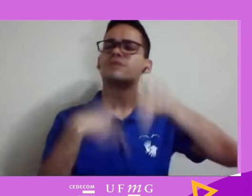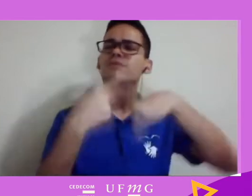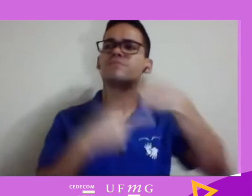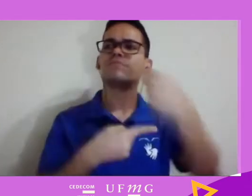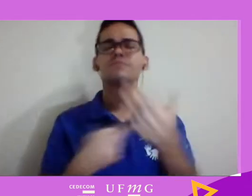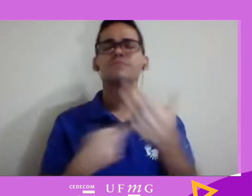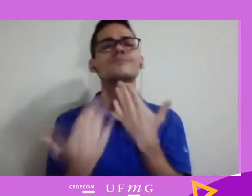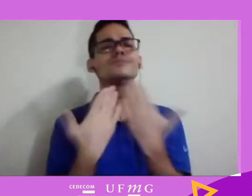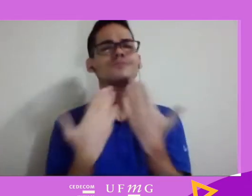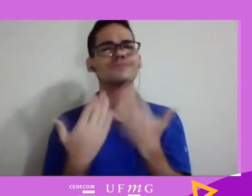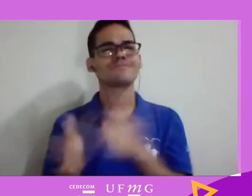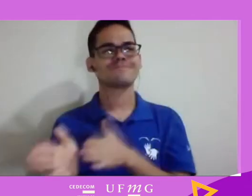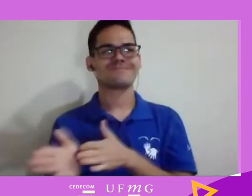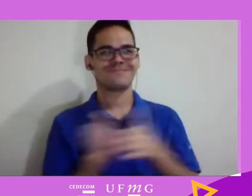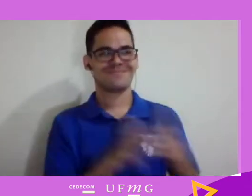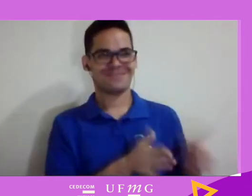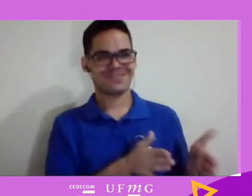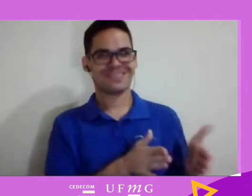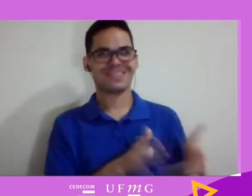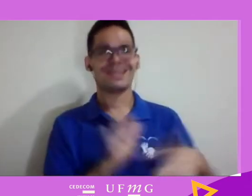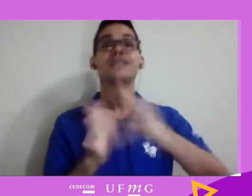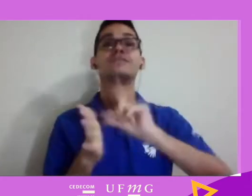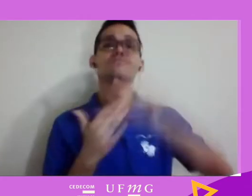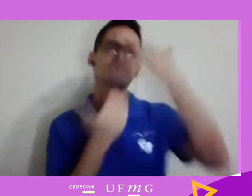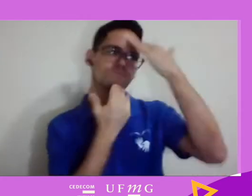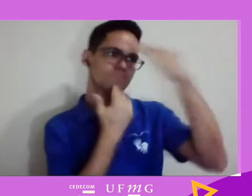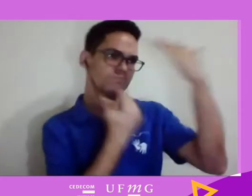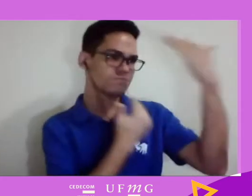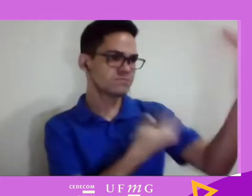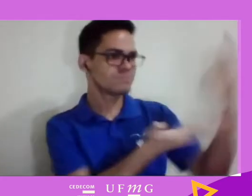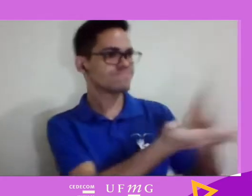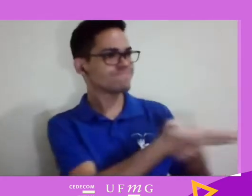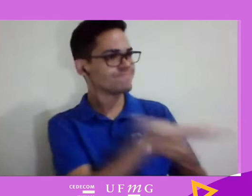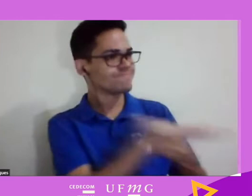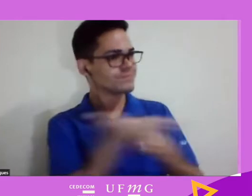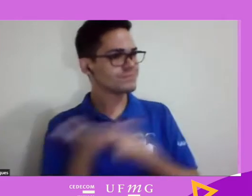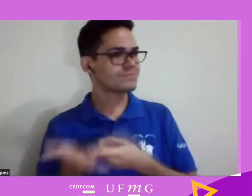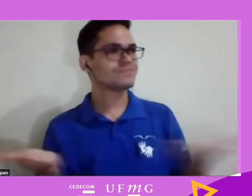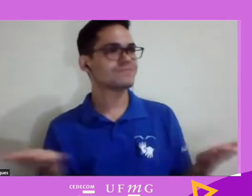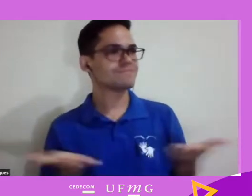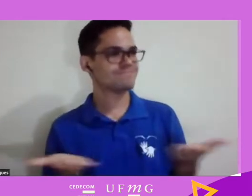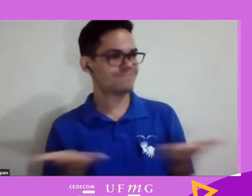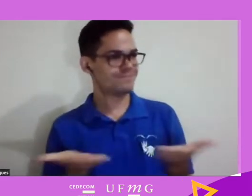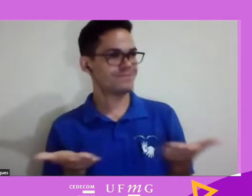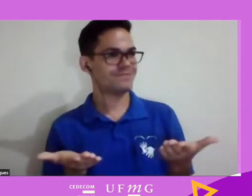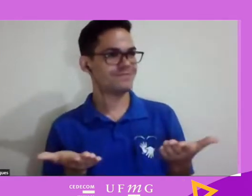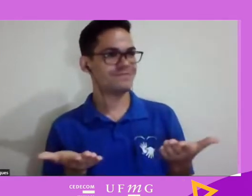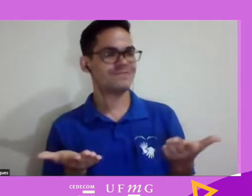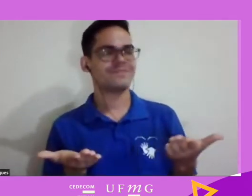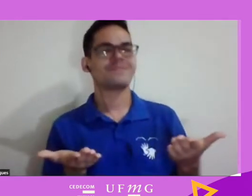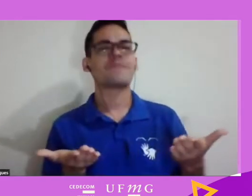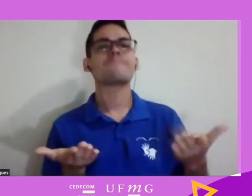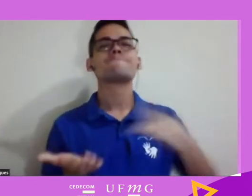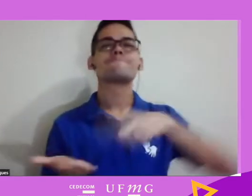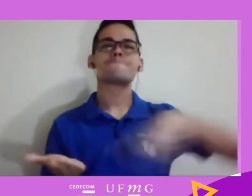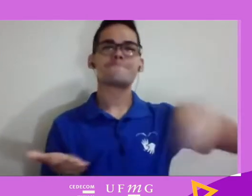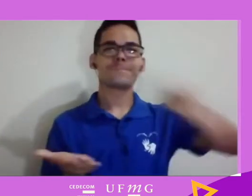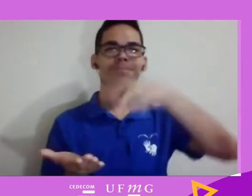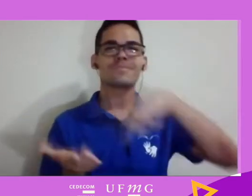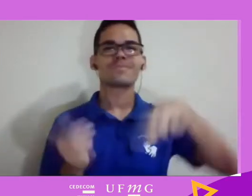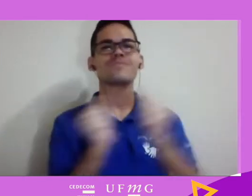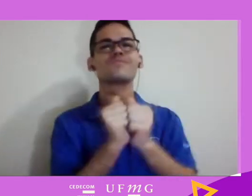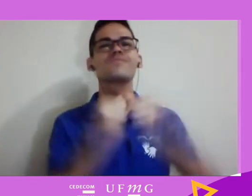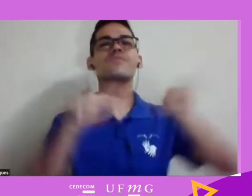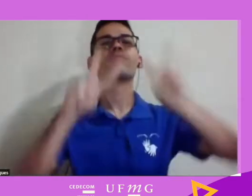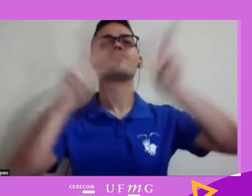Bom, antes de mais nada, eu queria agradecer o convite. Para mim é um prazer estar aqui com vocês, conversando sobre esse tema, que é um tema de grande interesse para